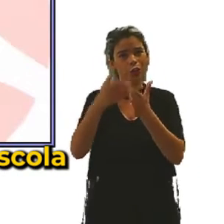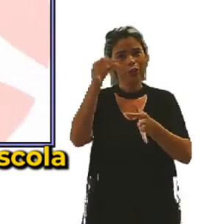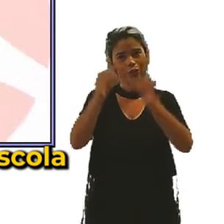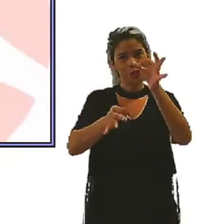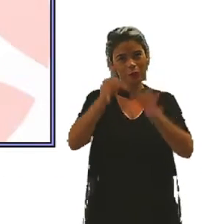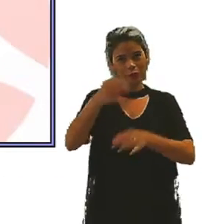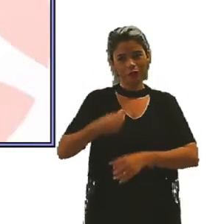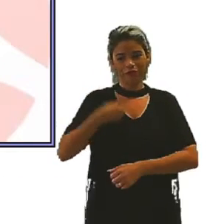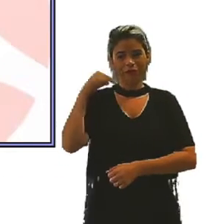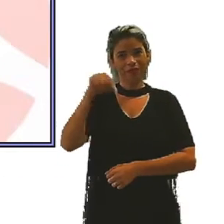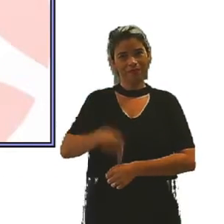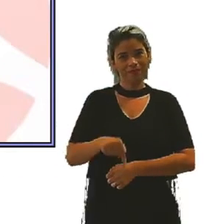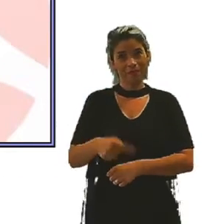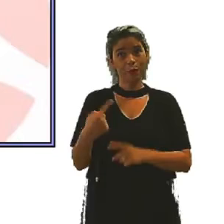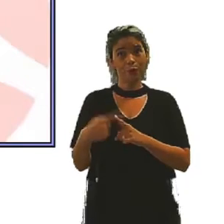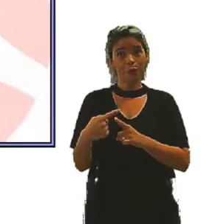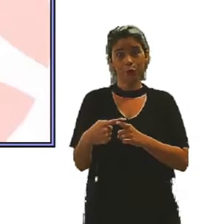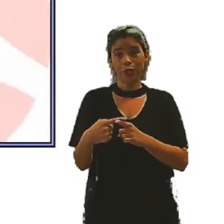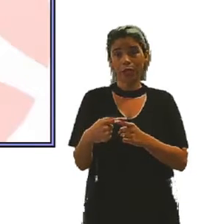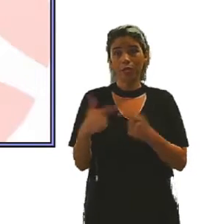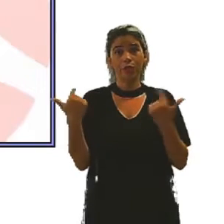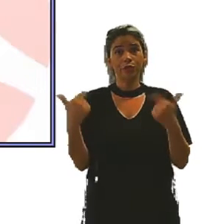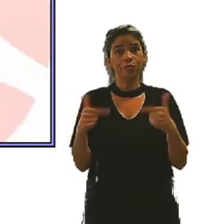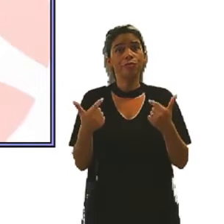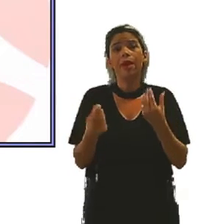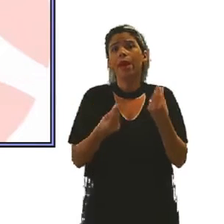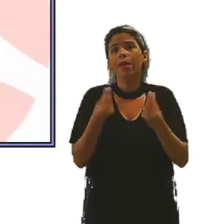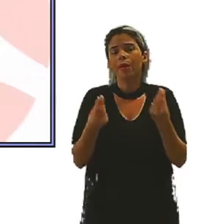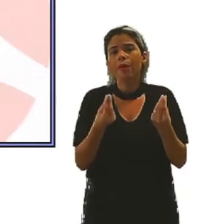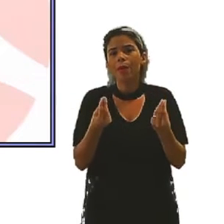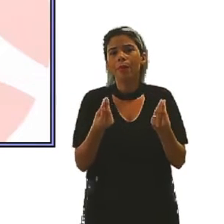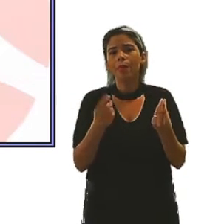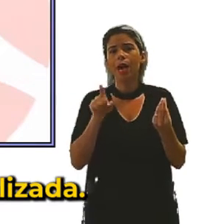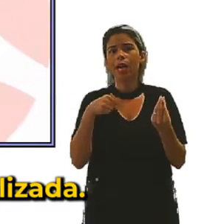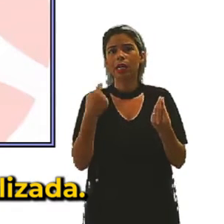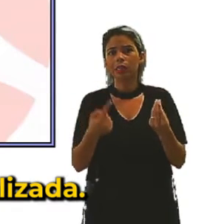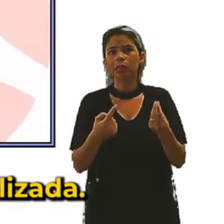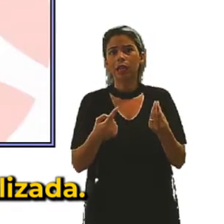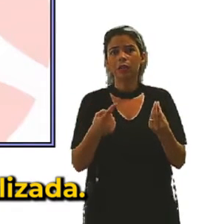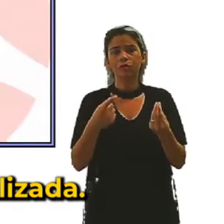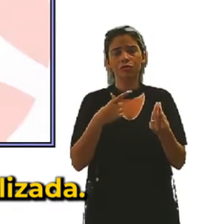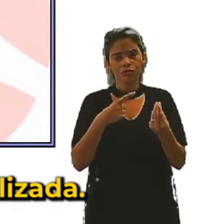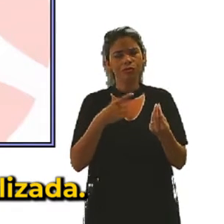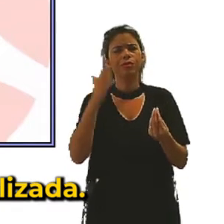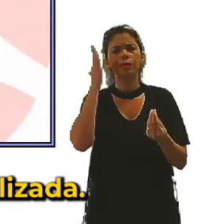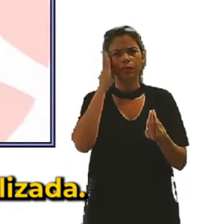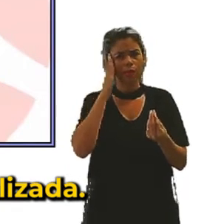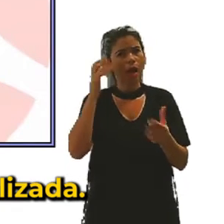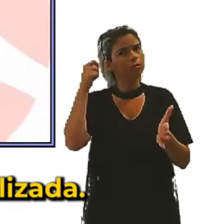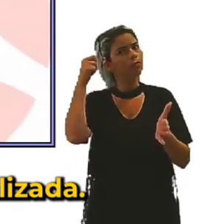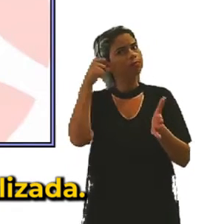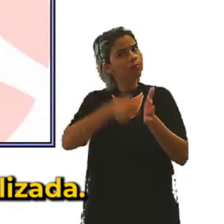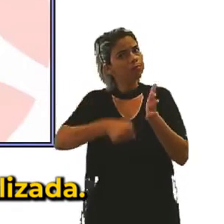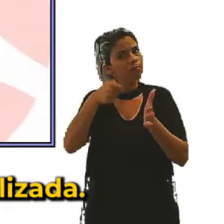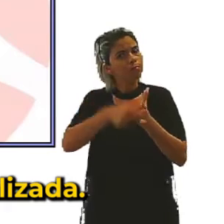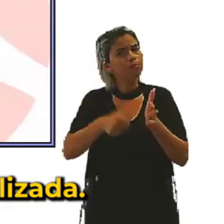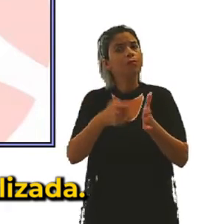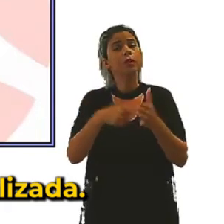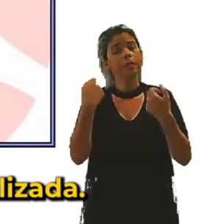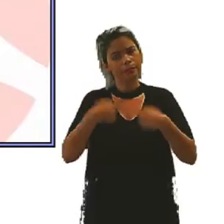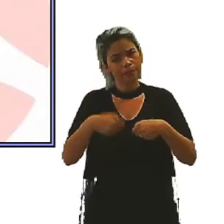aqui presente, porque não há dúvida, nós, de fato, defendemos, né, de que a